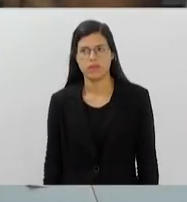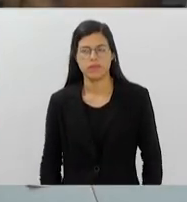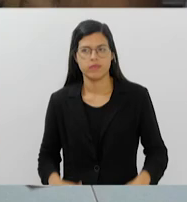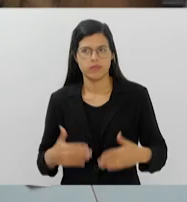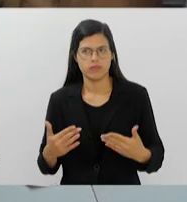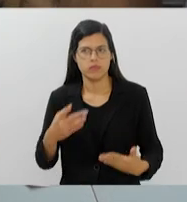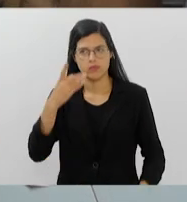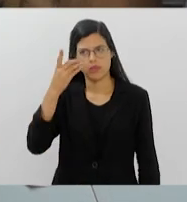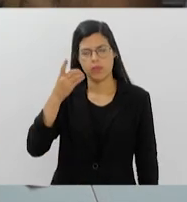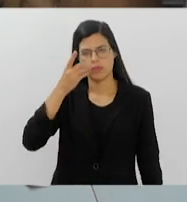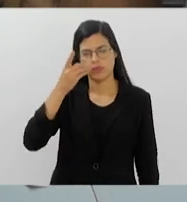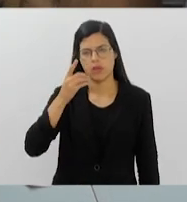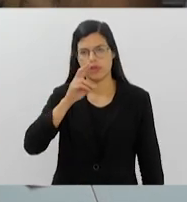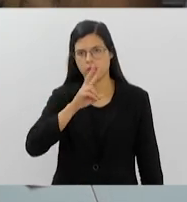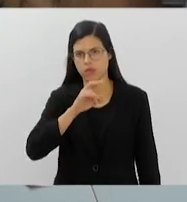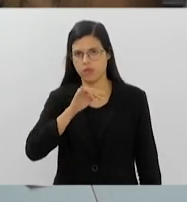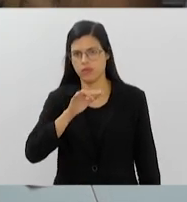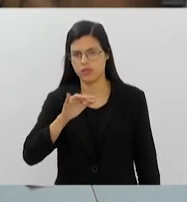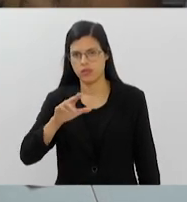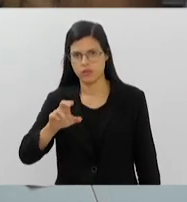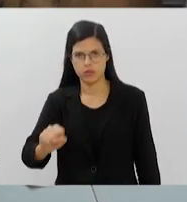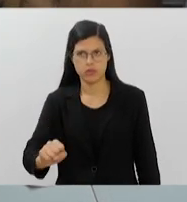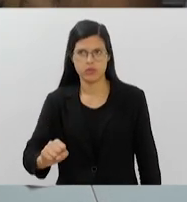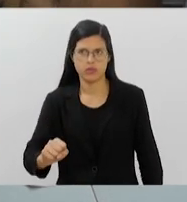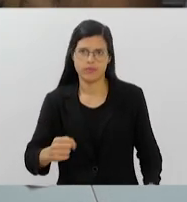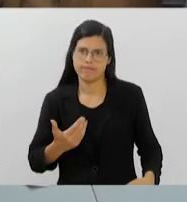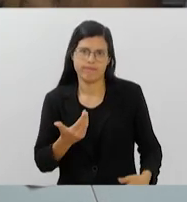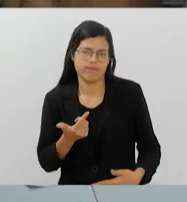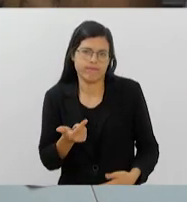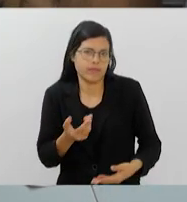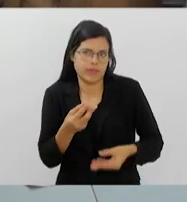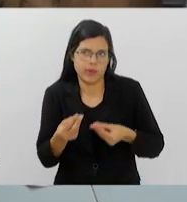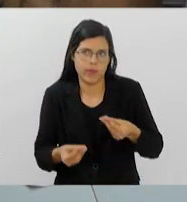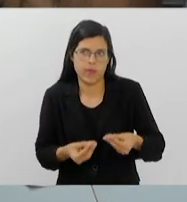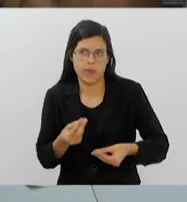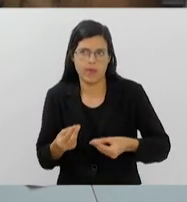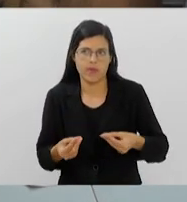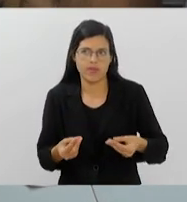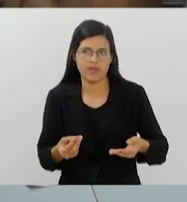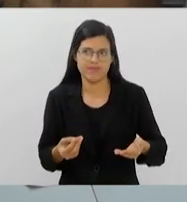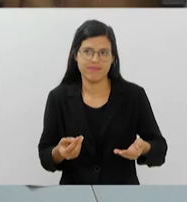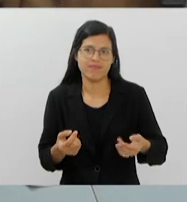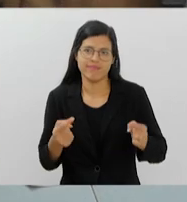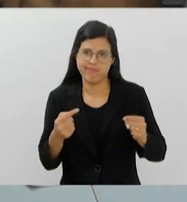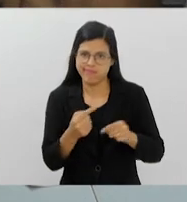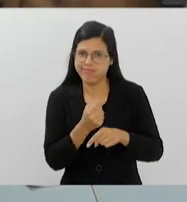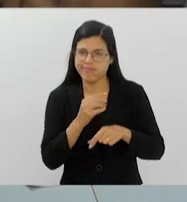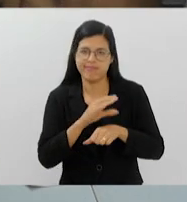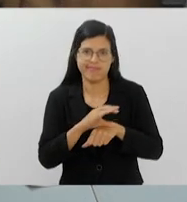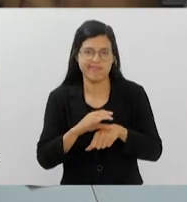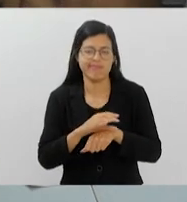deputado Cozzolino, não tem muito jeito, né? Tem que ser imposto, não mesmo.